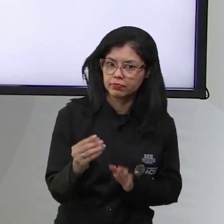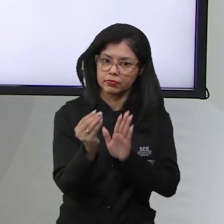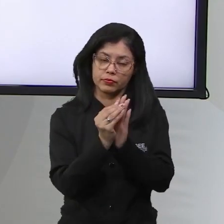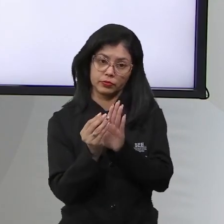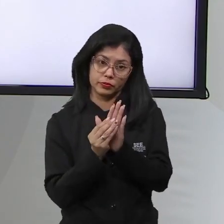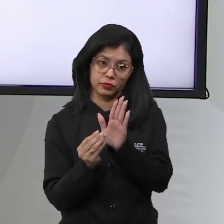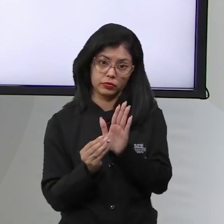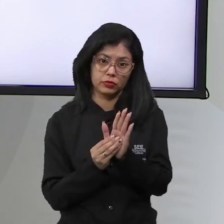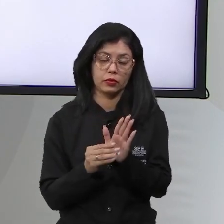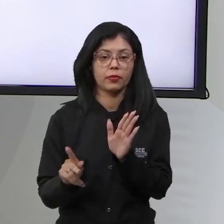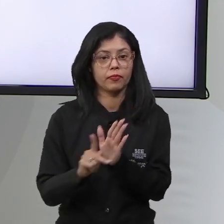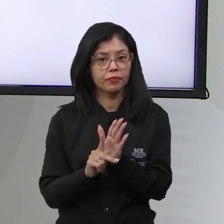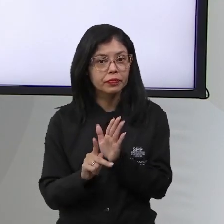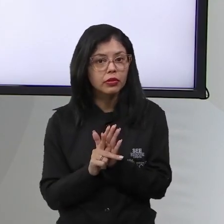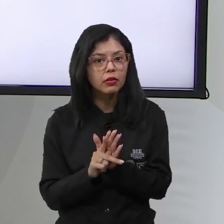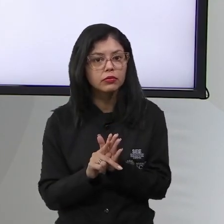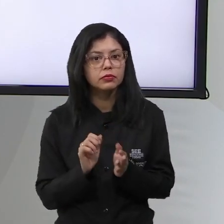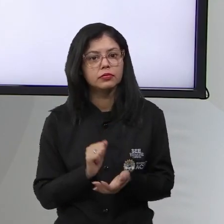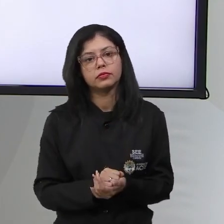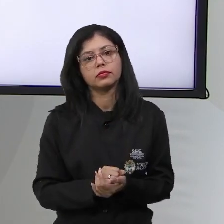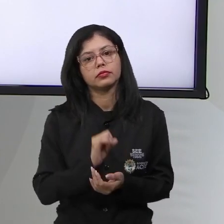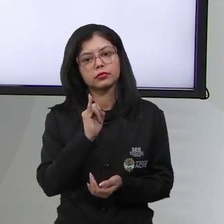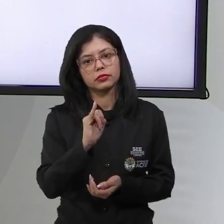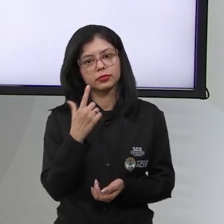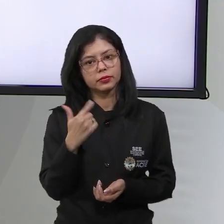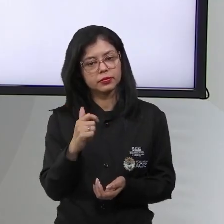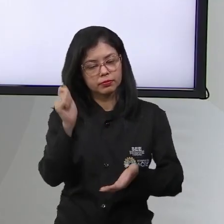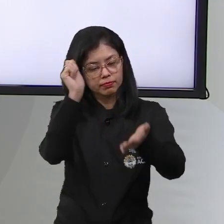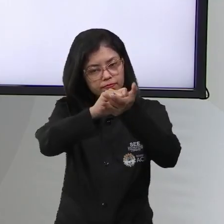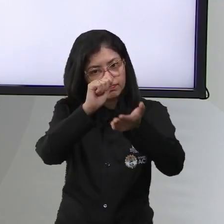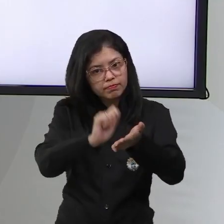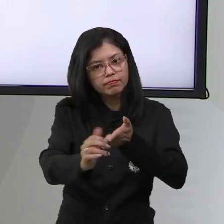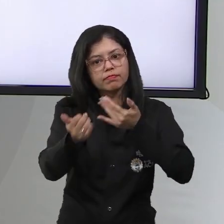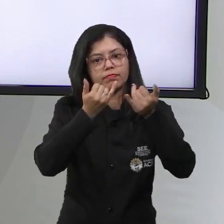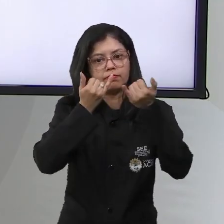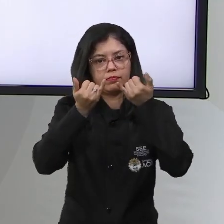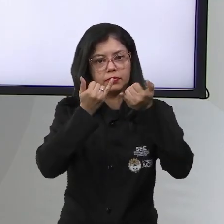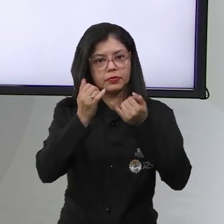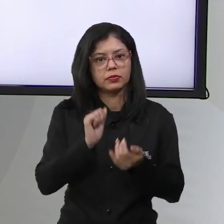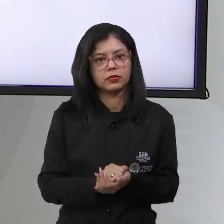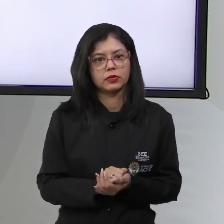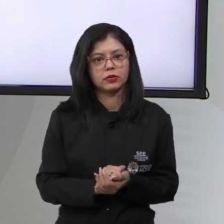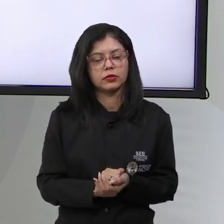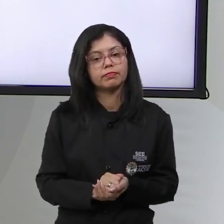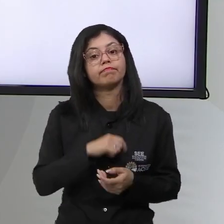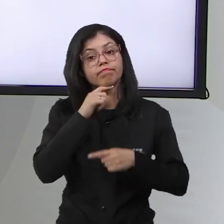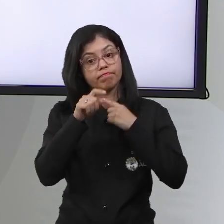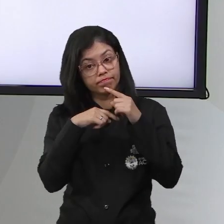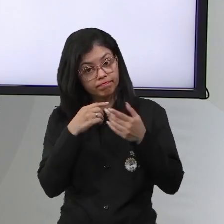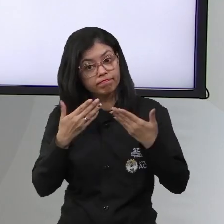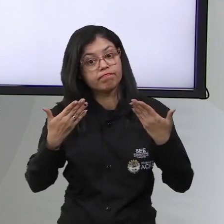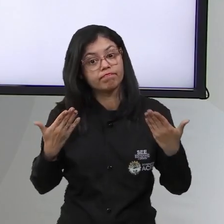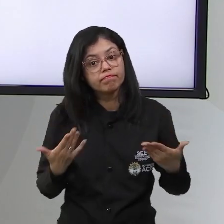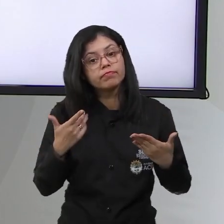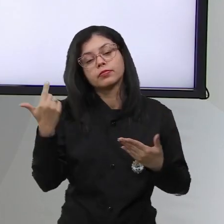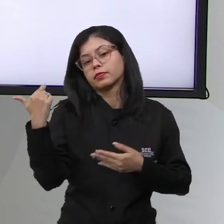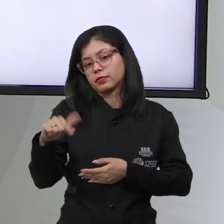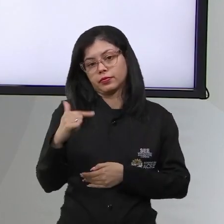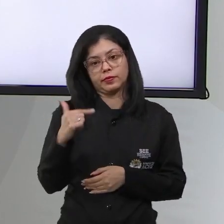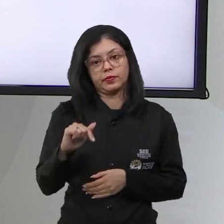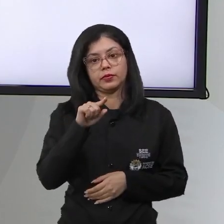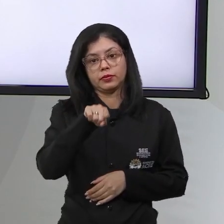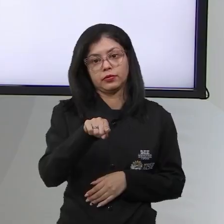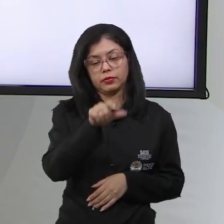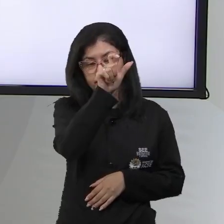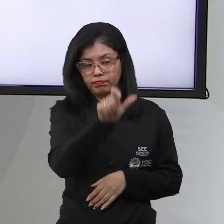sem essas precisões, sem o registro dessas informações, sem sombra de dúvidas, nós não teríamos